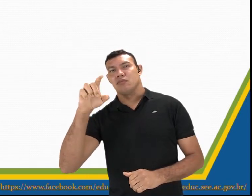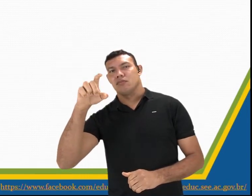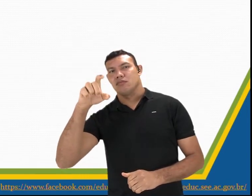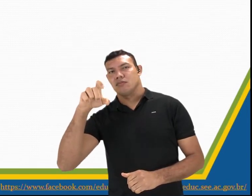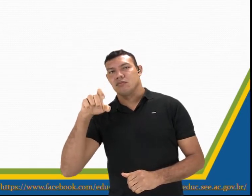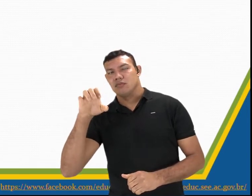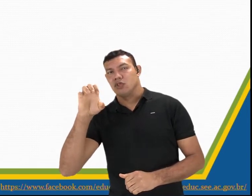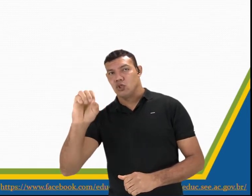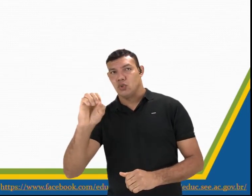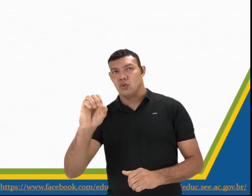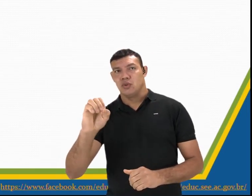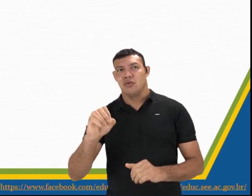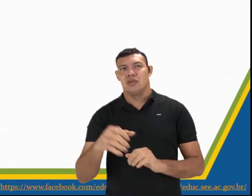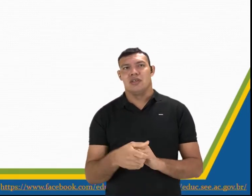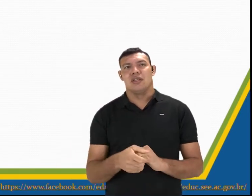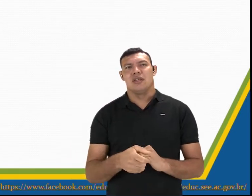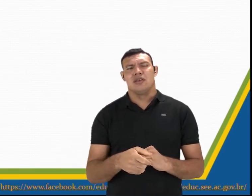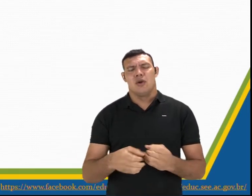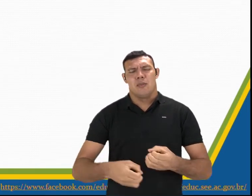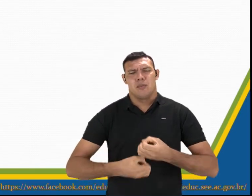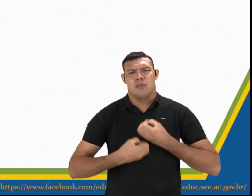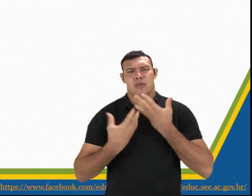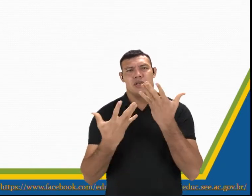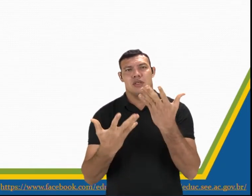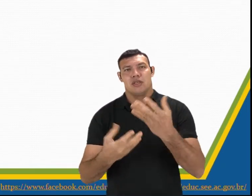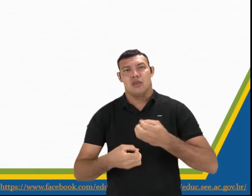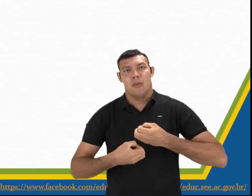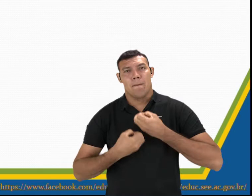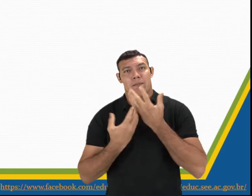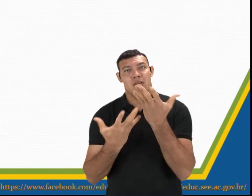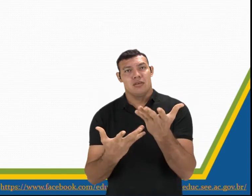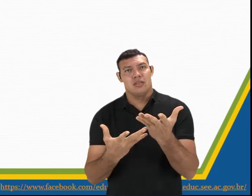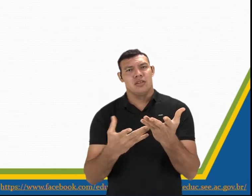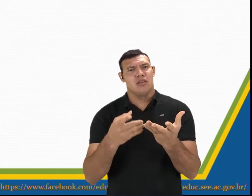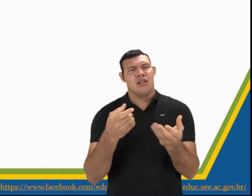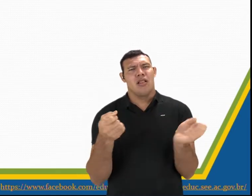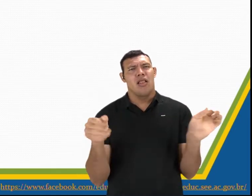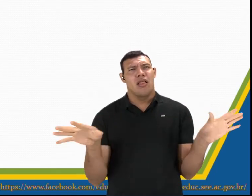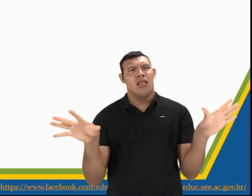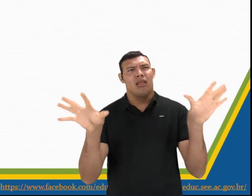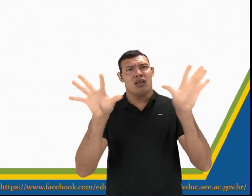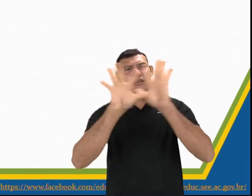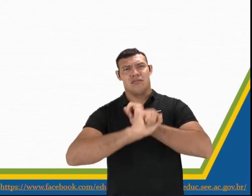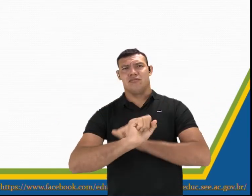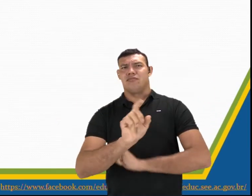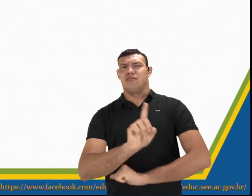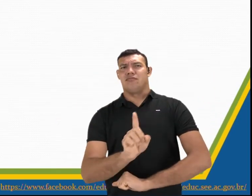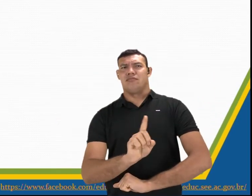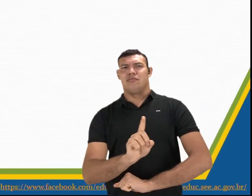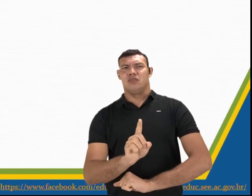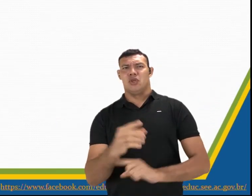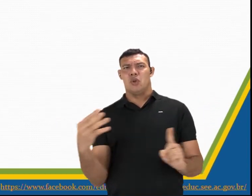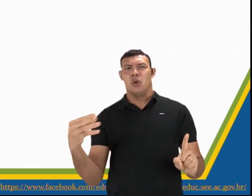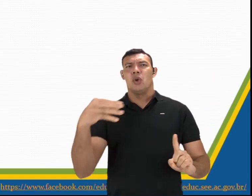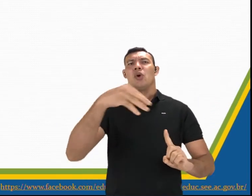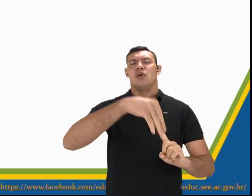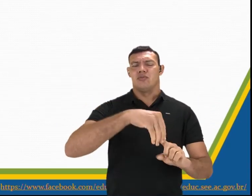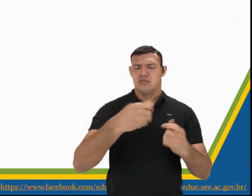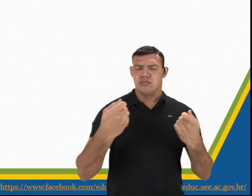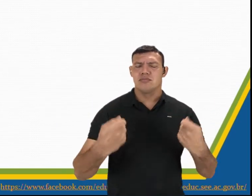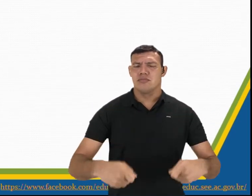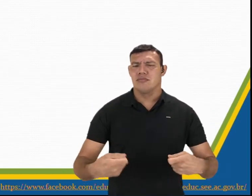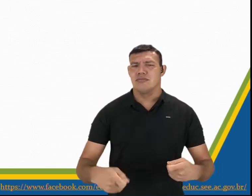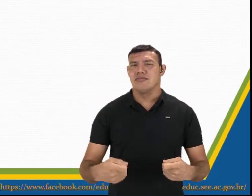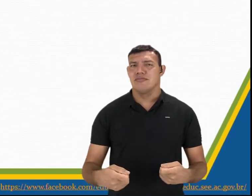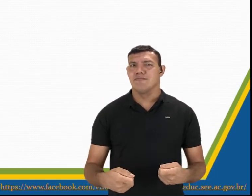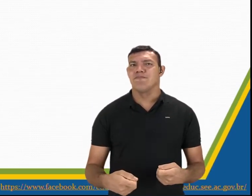da pessoa que escreve ou discursa de não ser claro, não ser objetivo. E é um problema sério nas